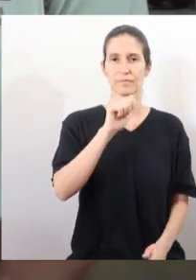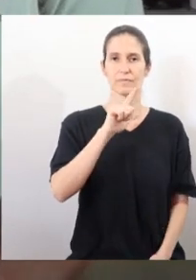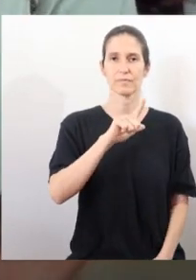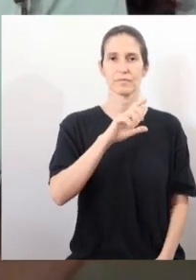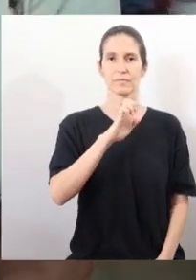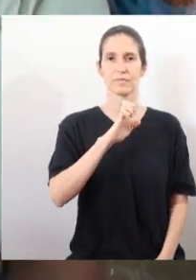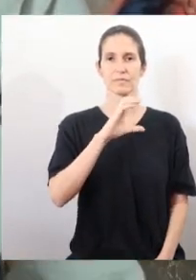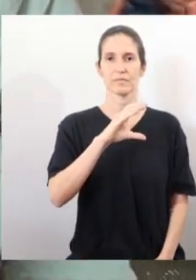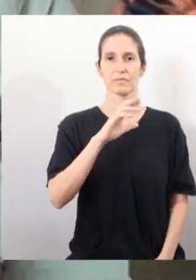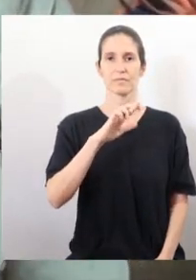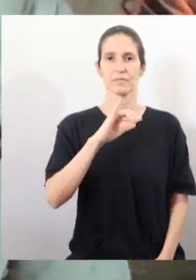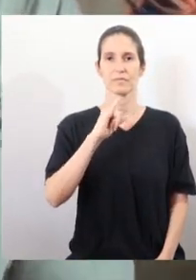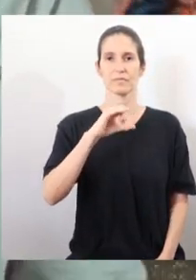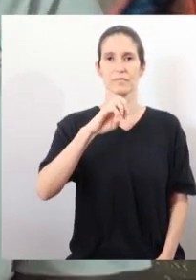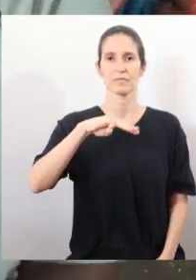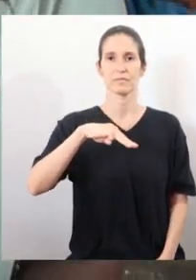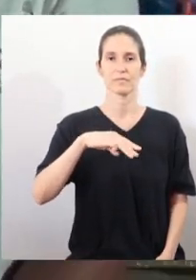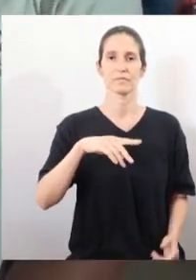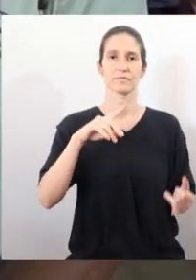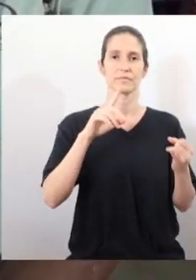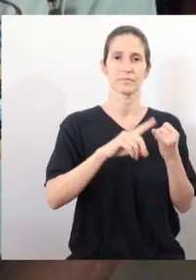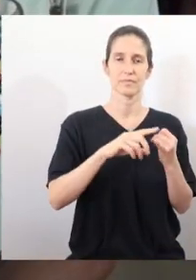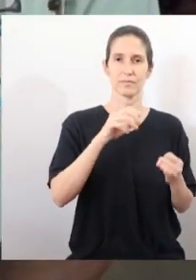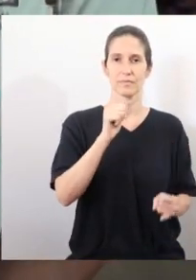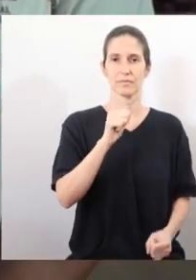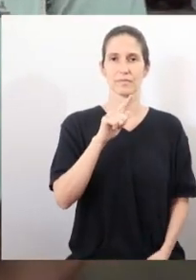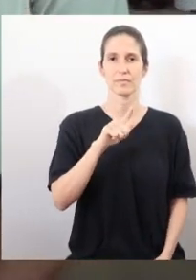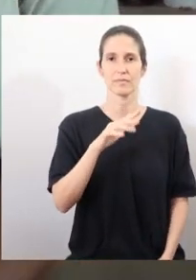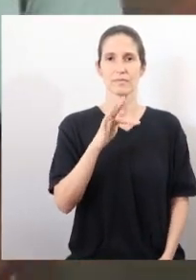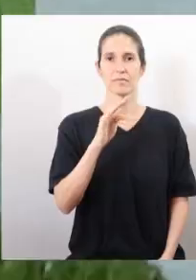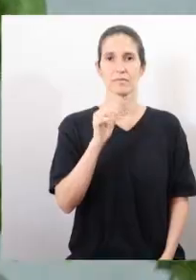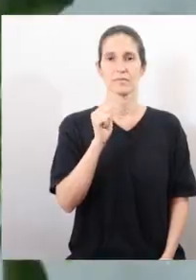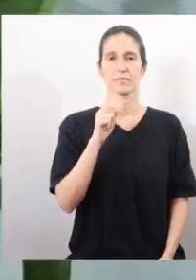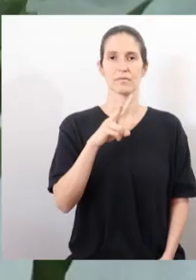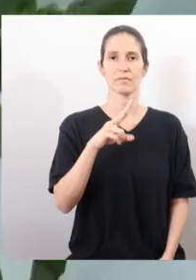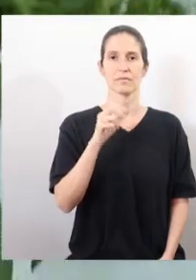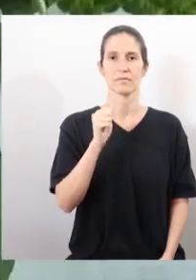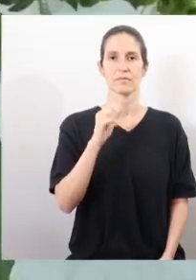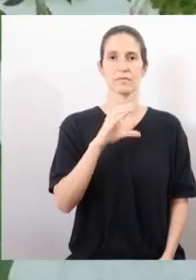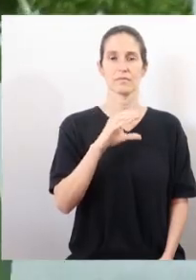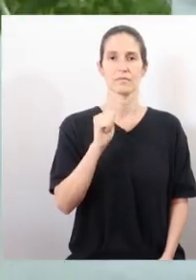Aqui é alecrim e aqui é alfavaca.